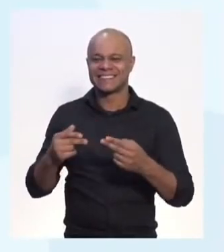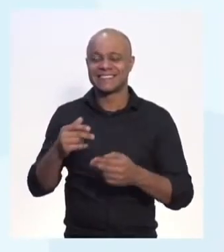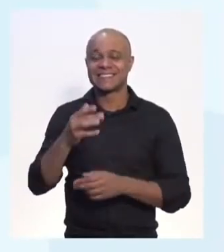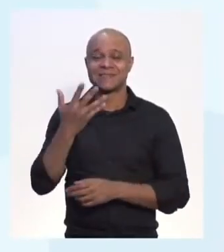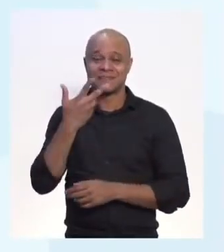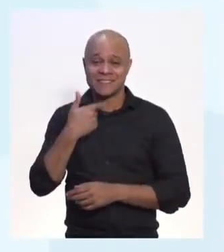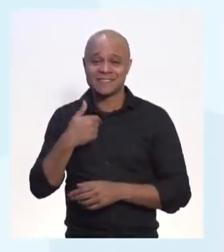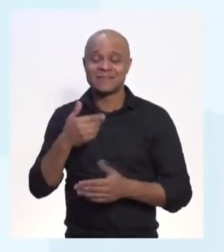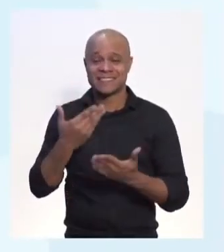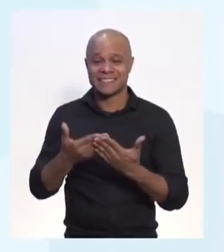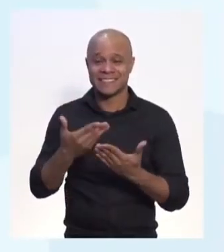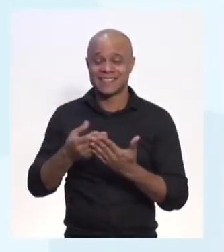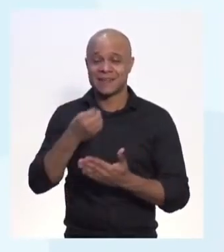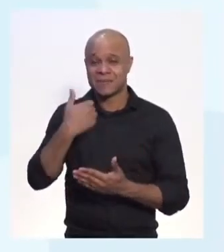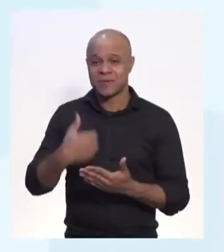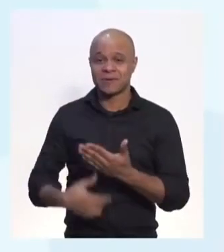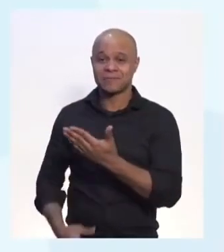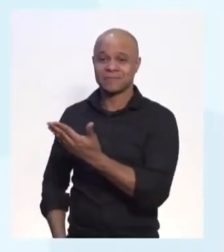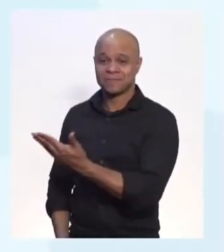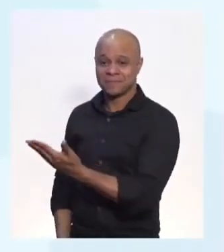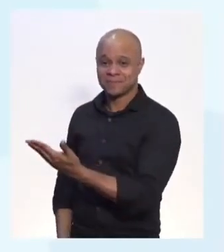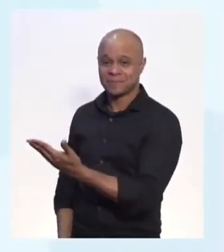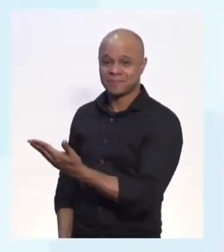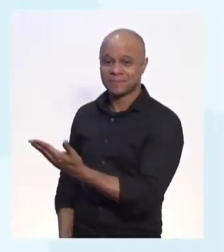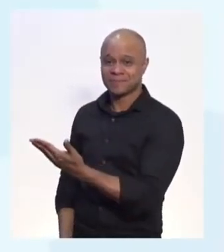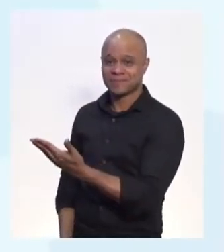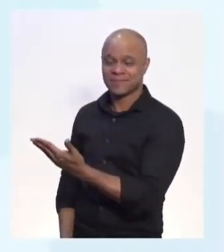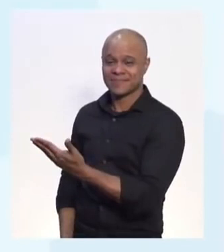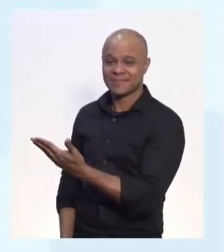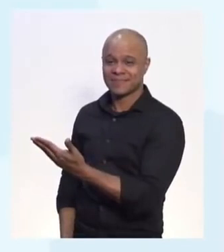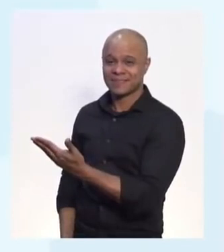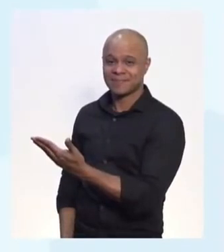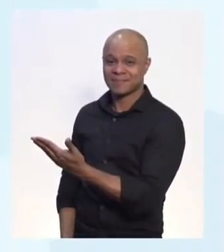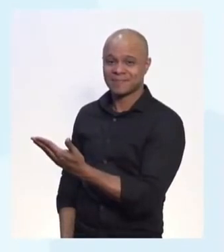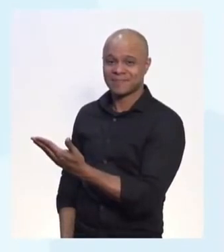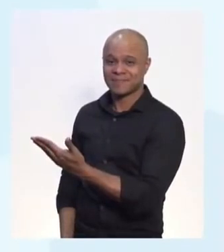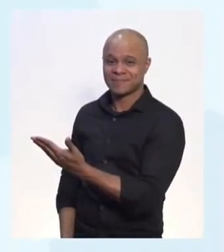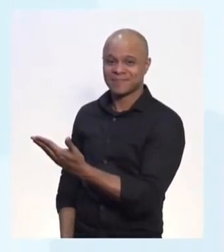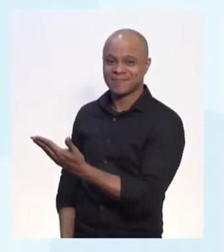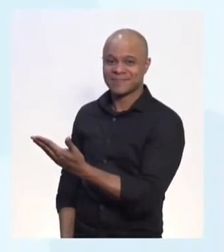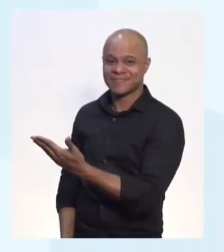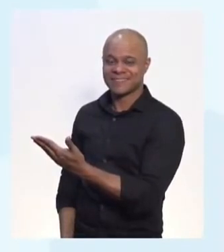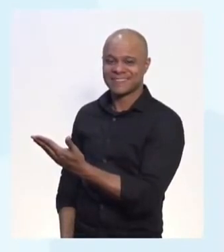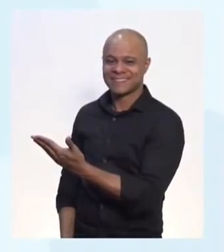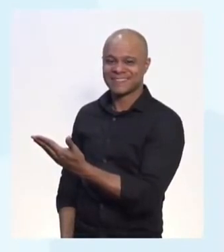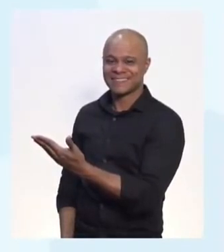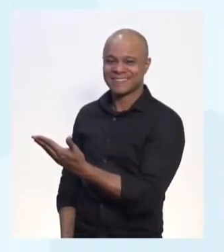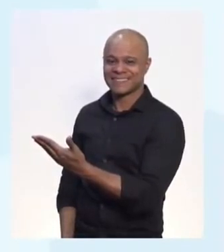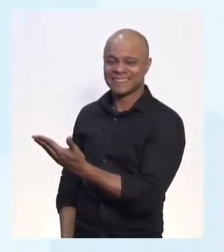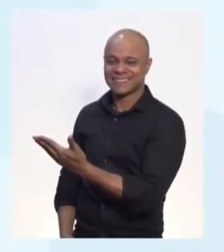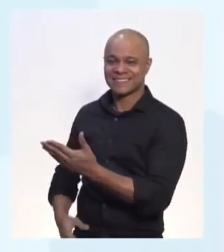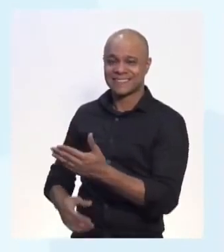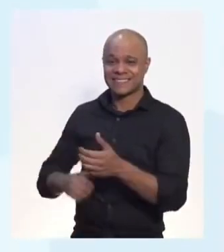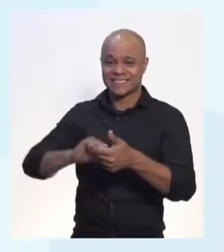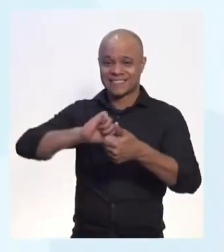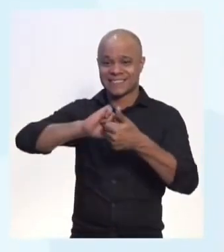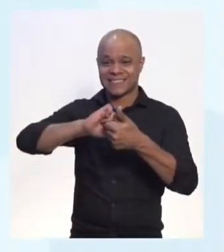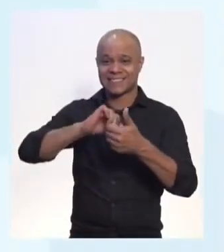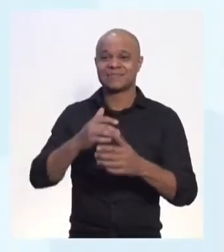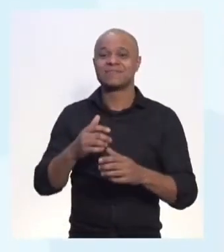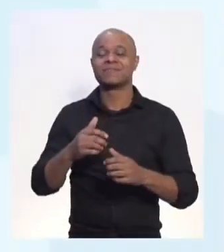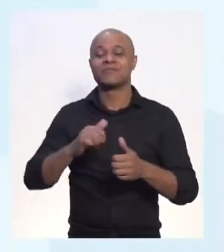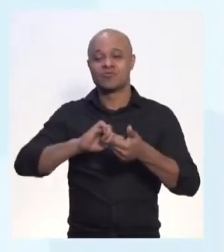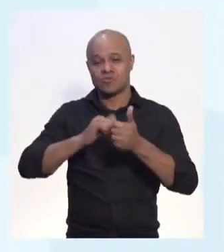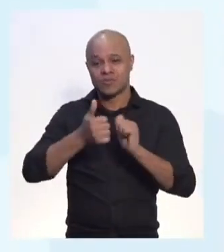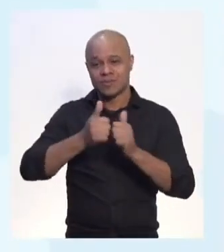uma aula de matemática. Vai aparecer para vocês o QR Code e o link para vocês avaliarem a nossa aula, o nosso produto, né? Que a gente